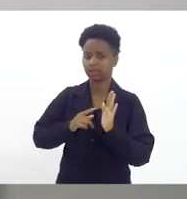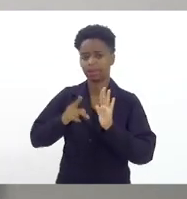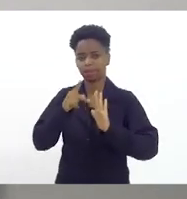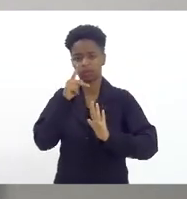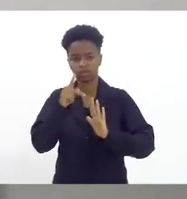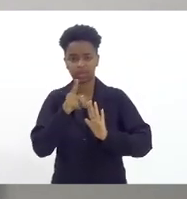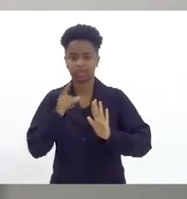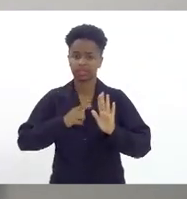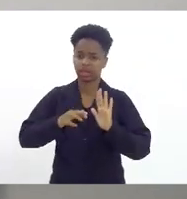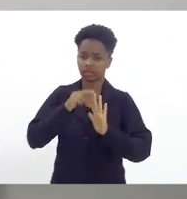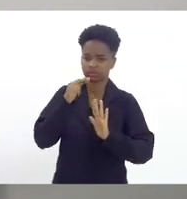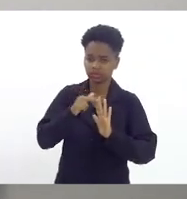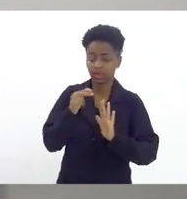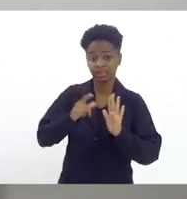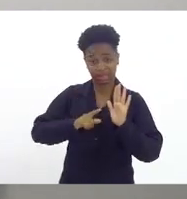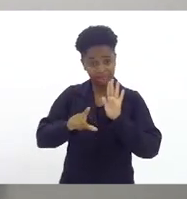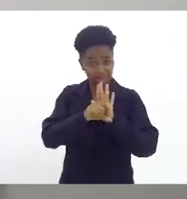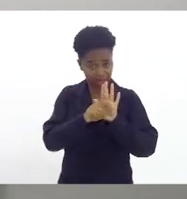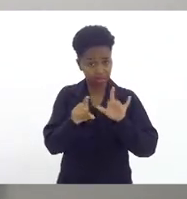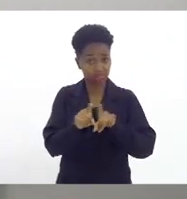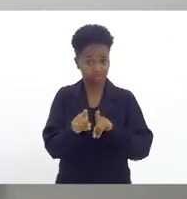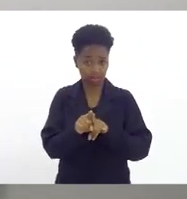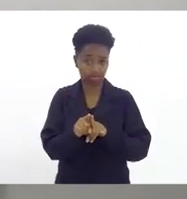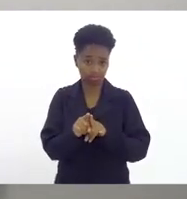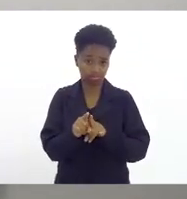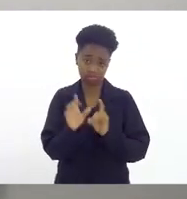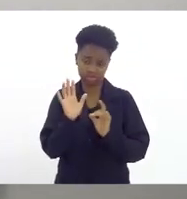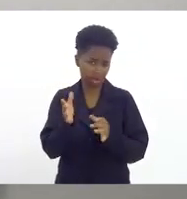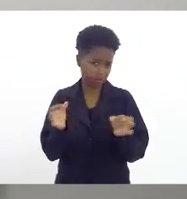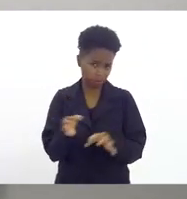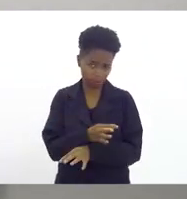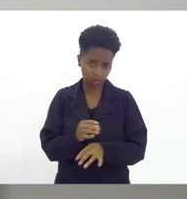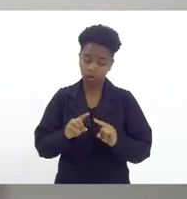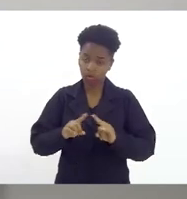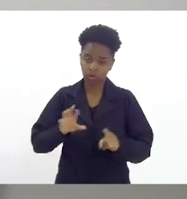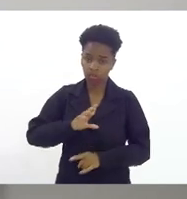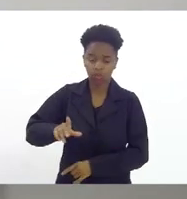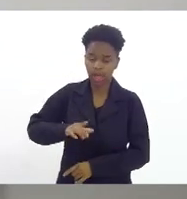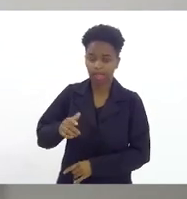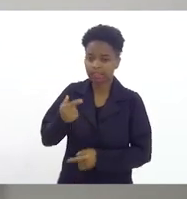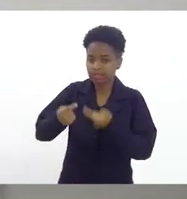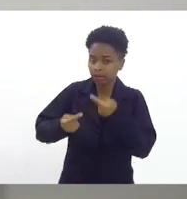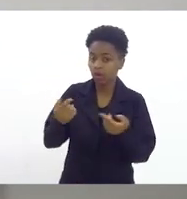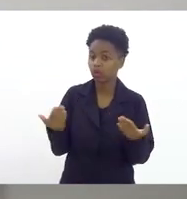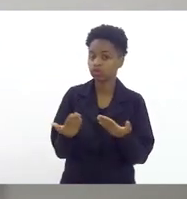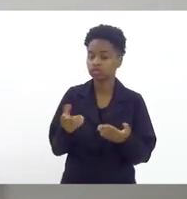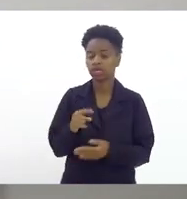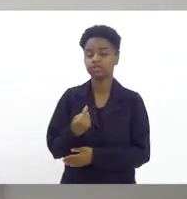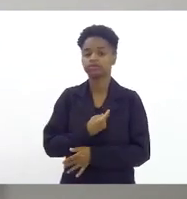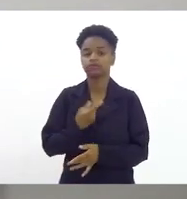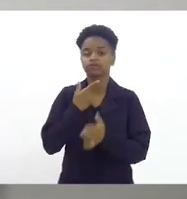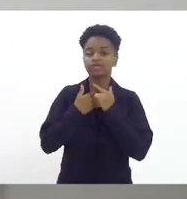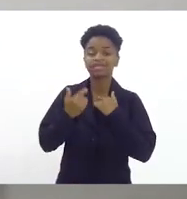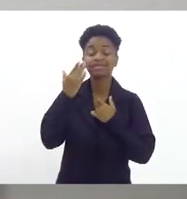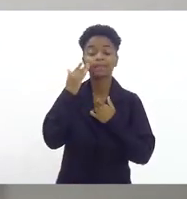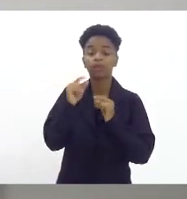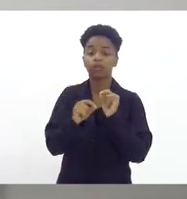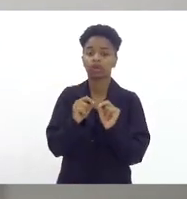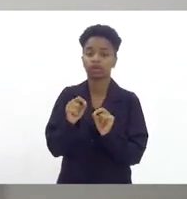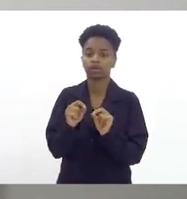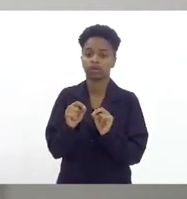portarias tem resoluções tem leis que fazem isso não é esse o nosso debate porque nós queremos saber é